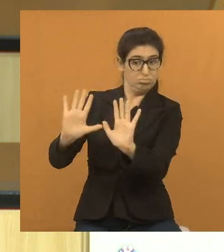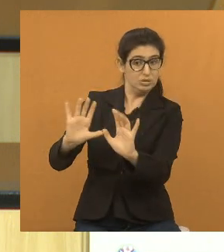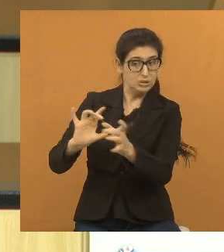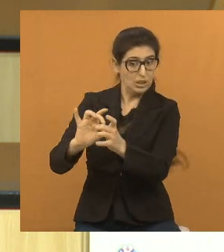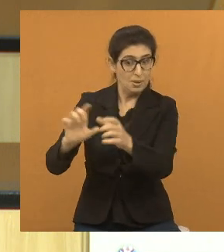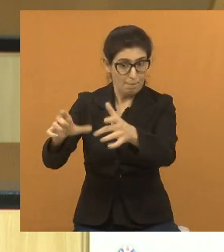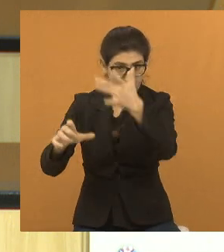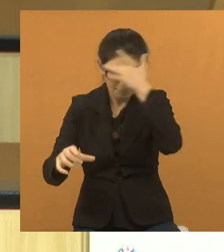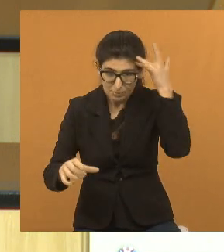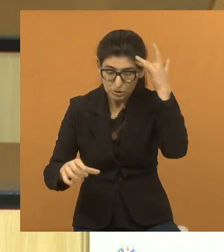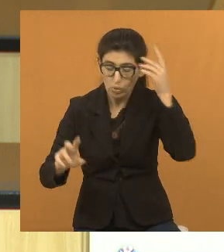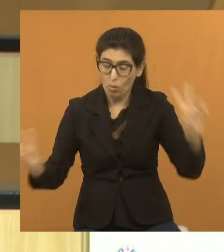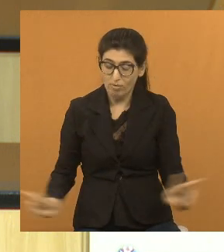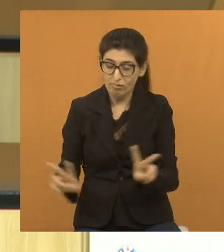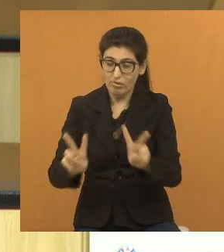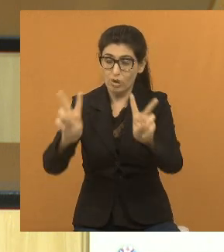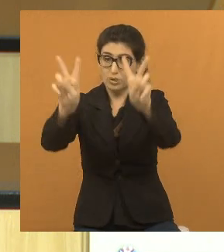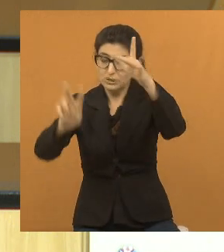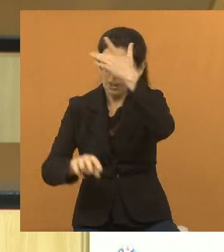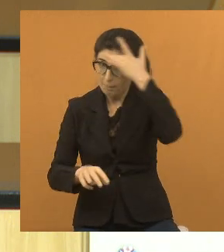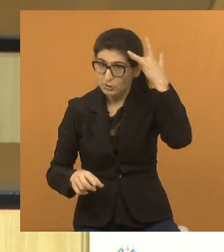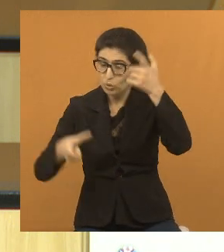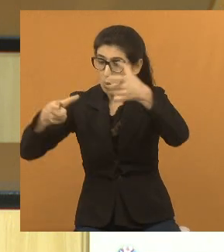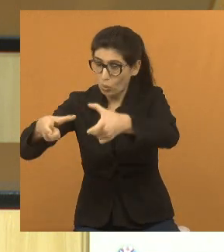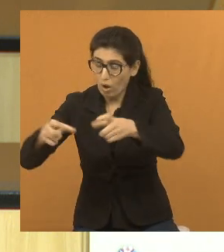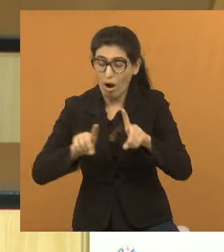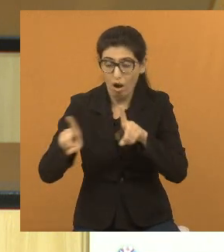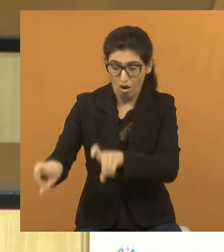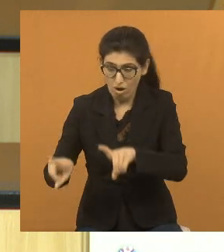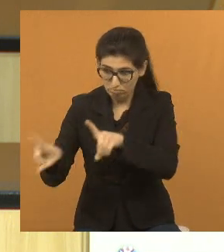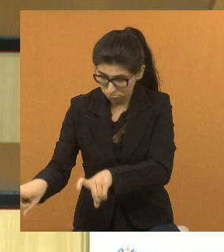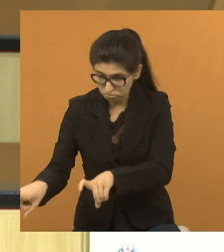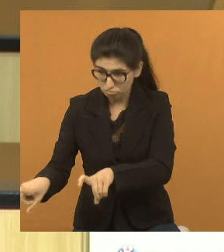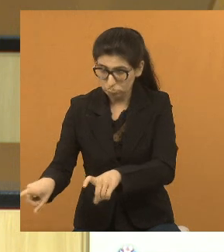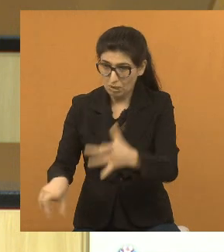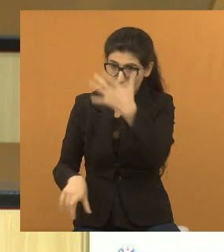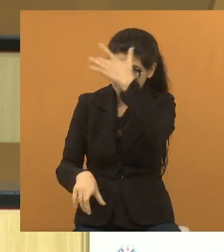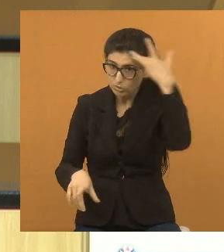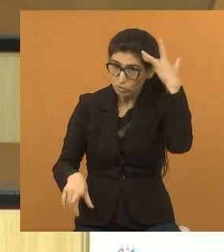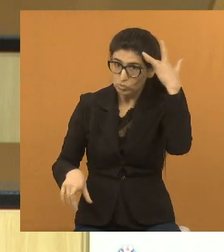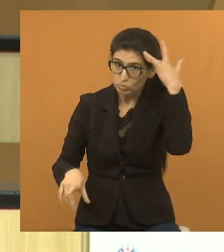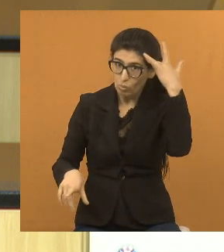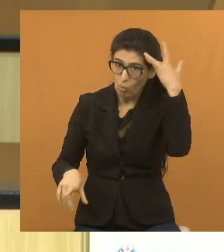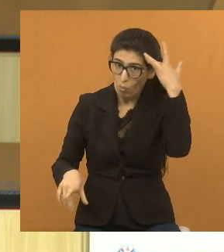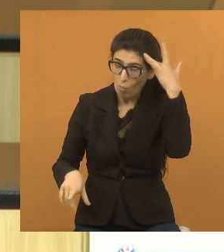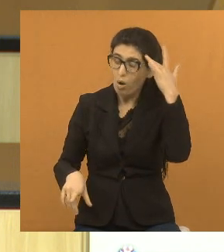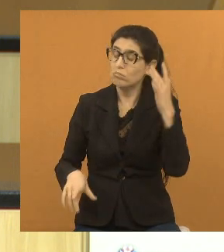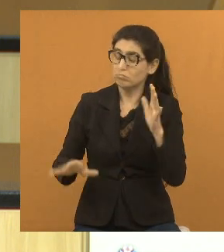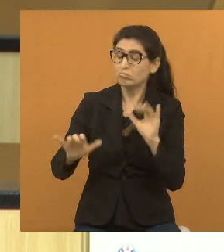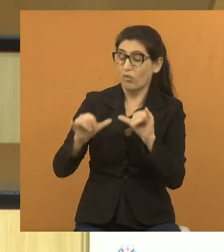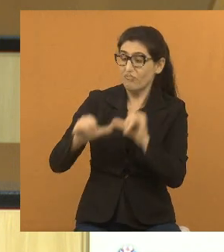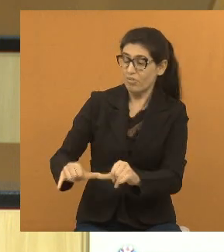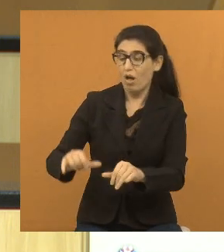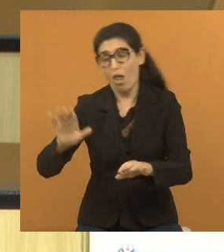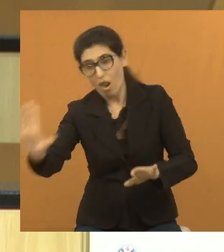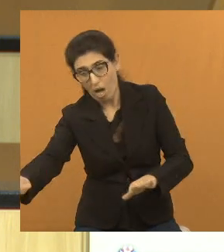rural naquele local, para que eles se fiquem lá, né? Não